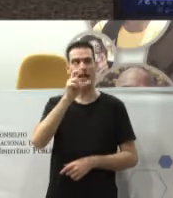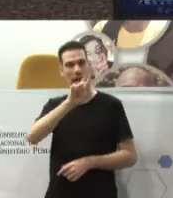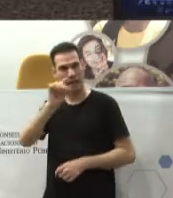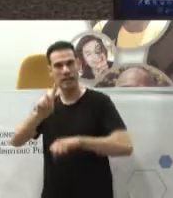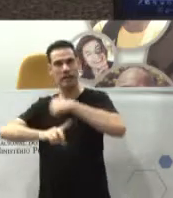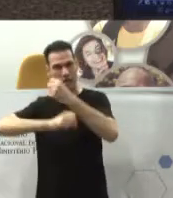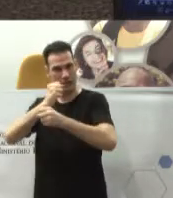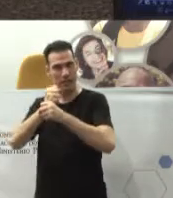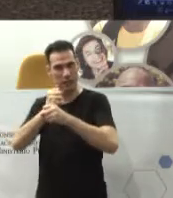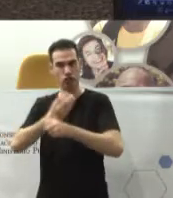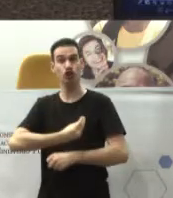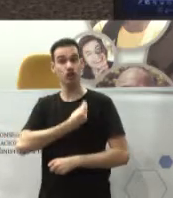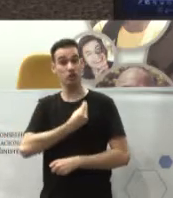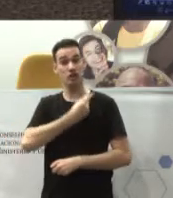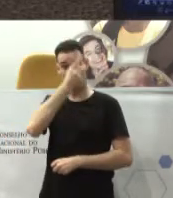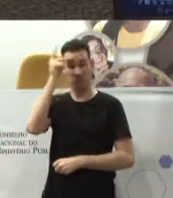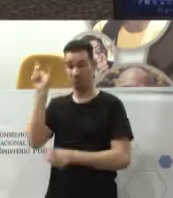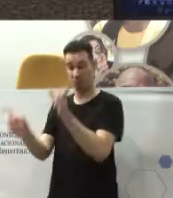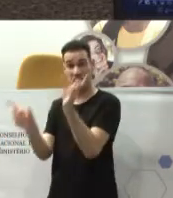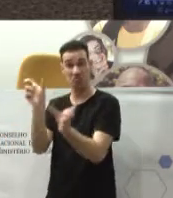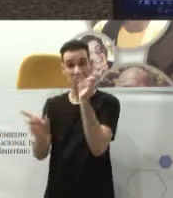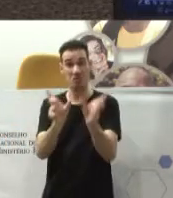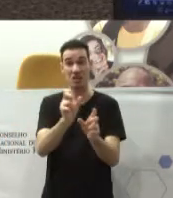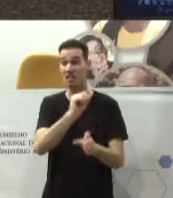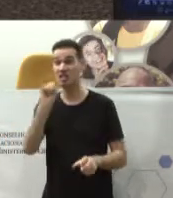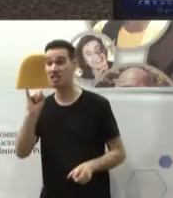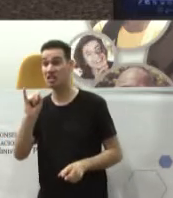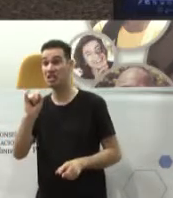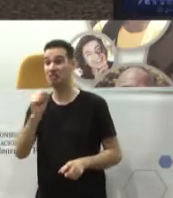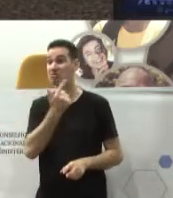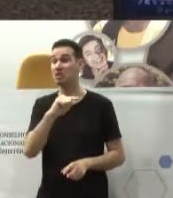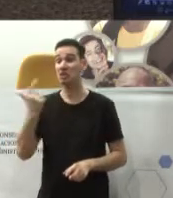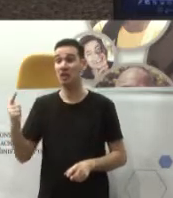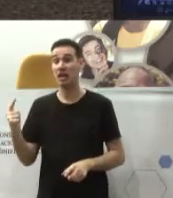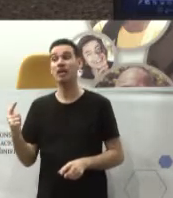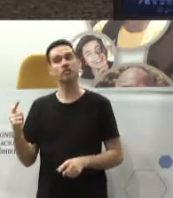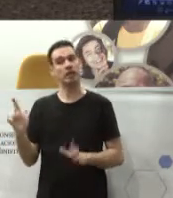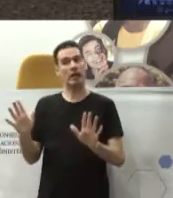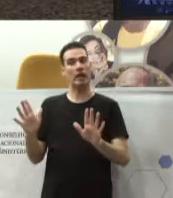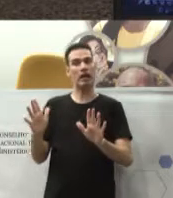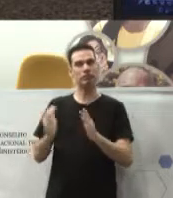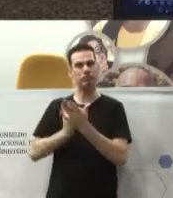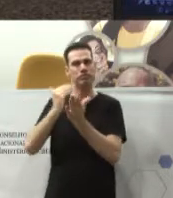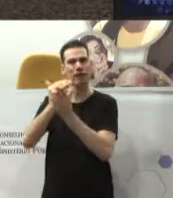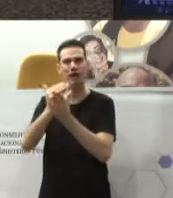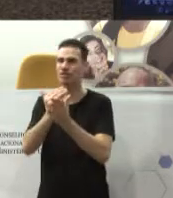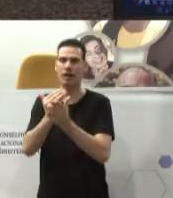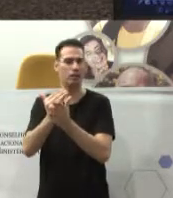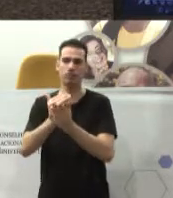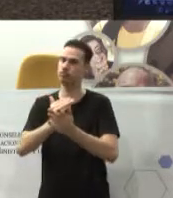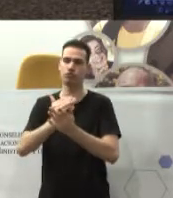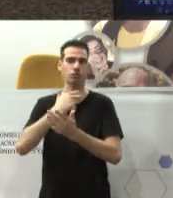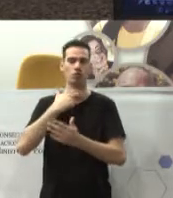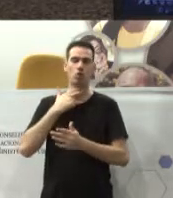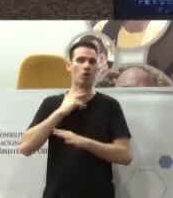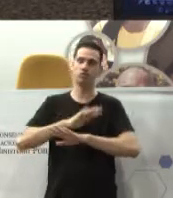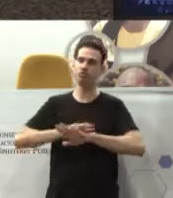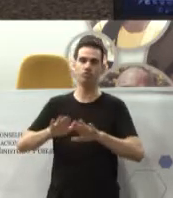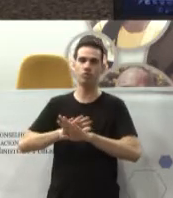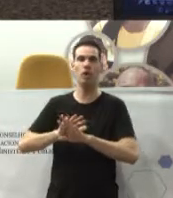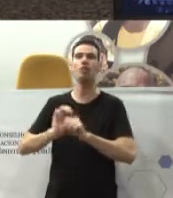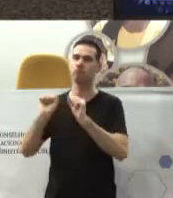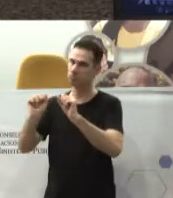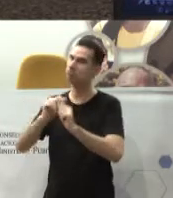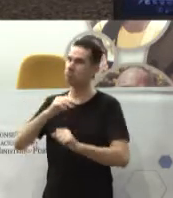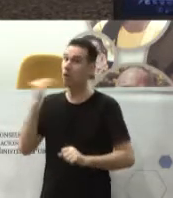não tiver o ano de sobrevida, vai morrer. É difícil falar, mas é o Estado britânico que